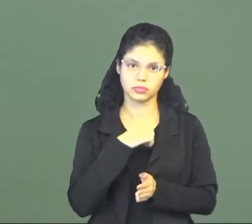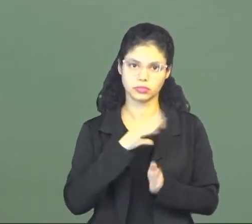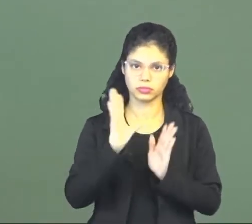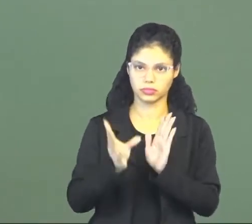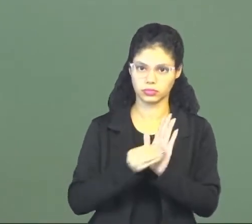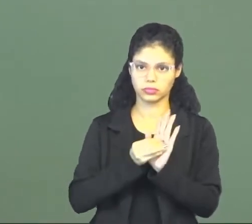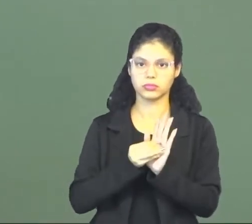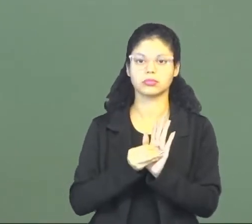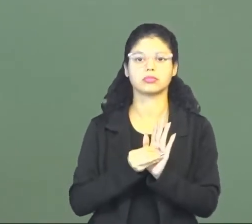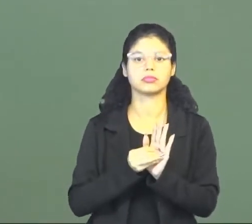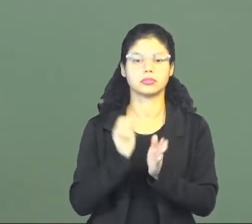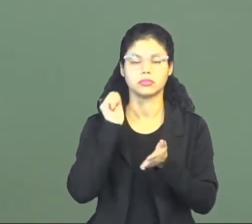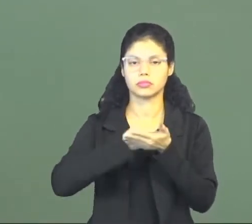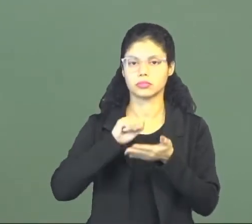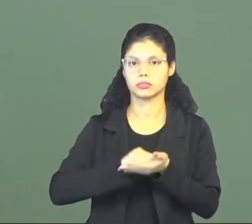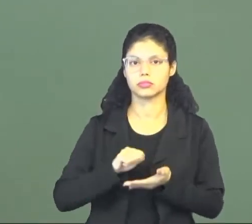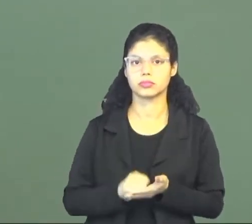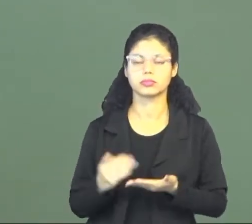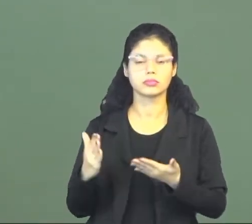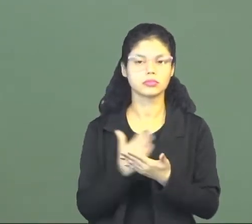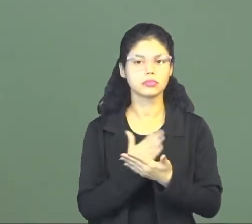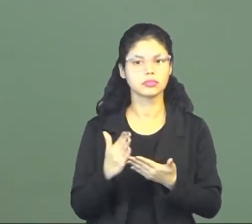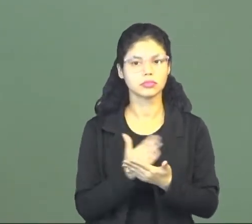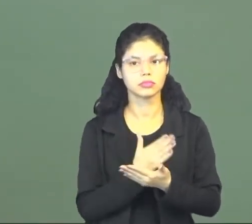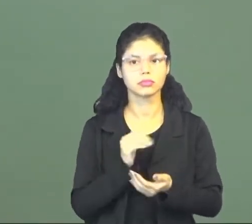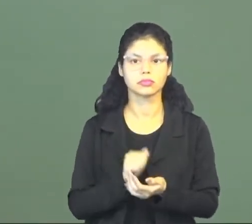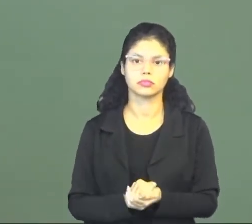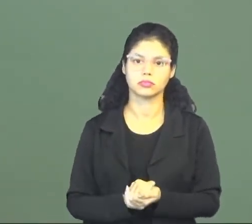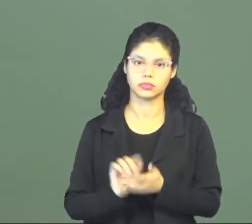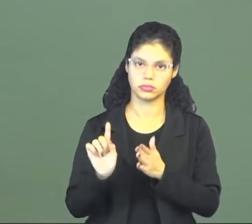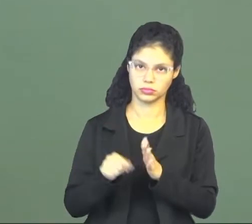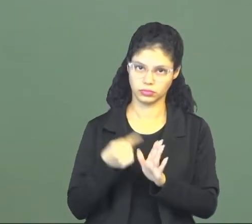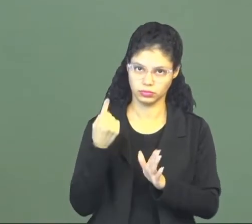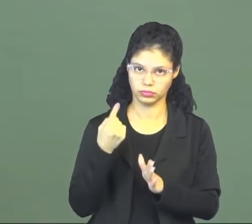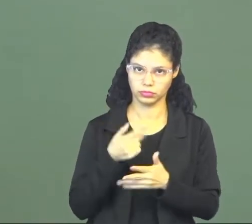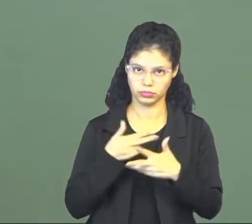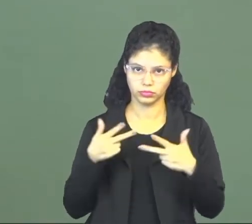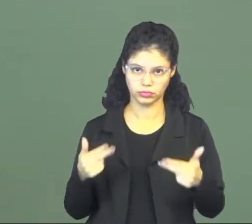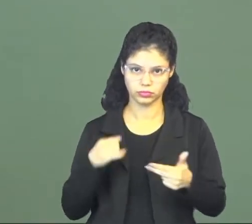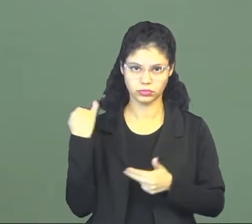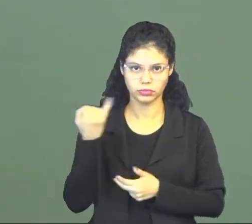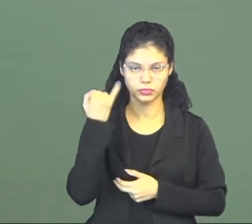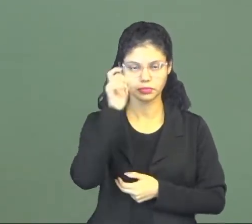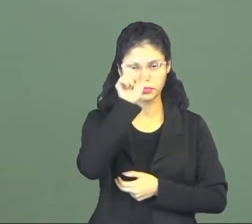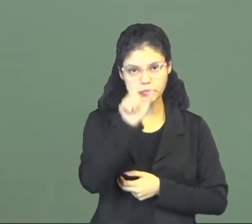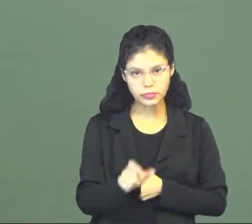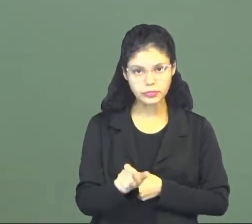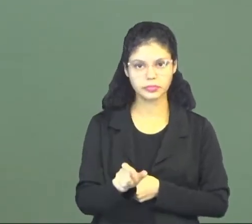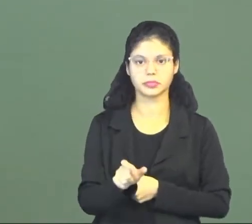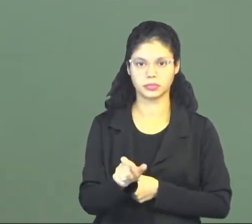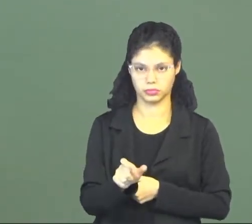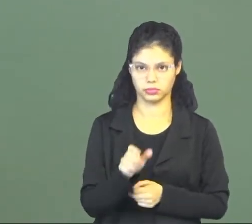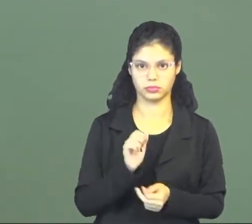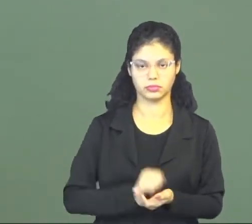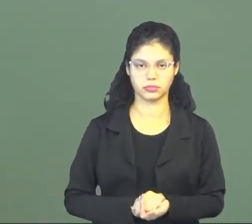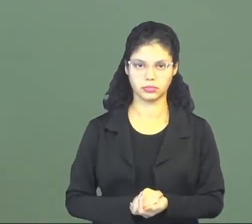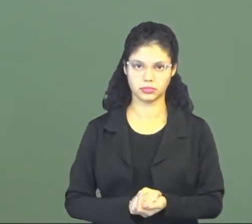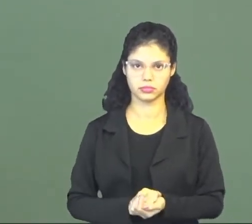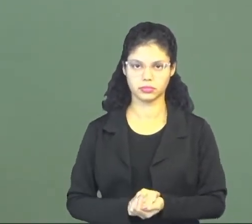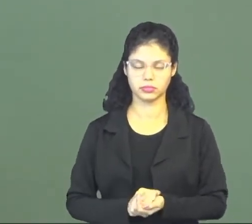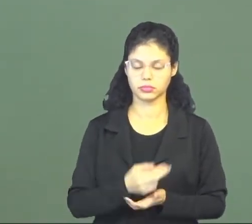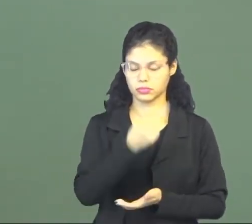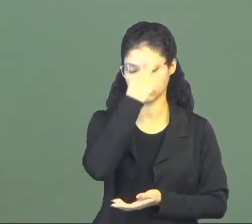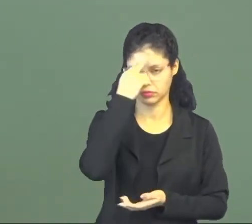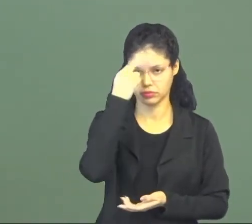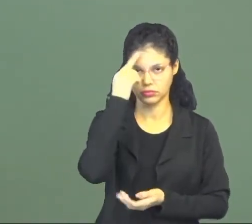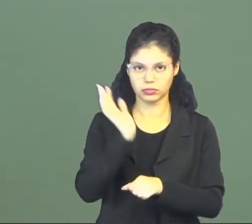coloquem isso aí, notem no seu caderno, foram um dos personagens principais aí da